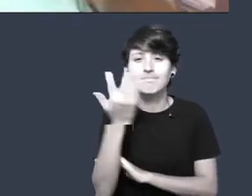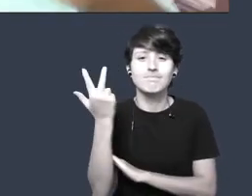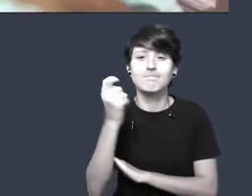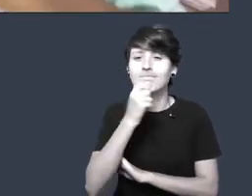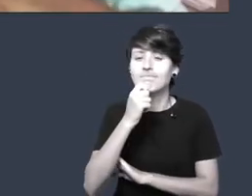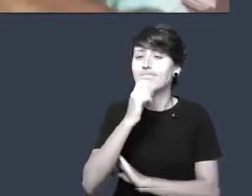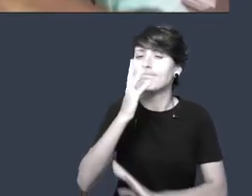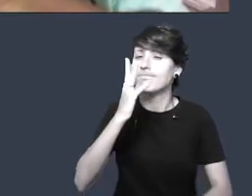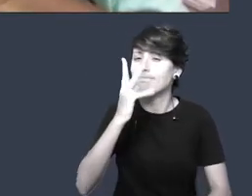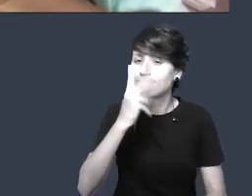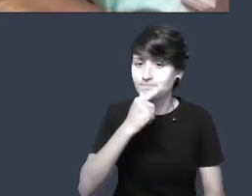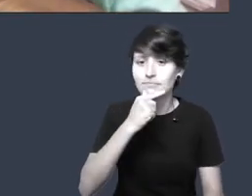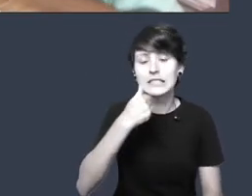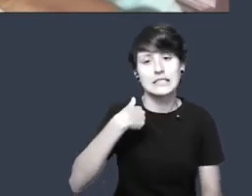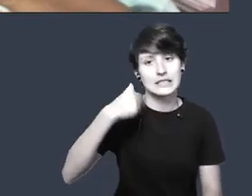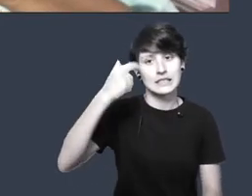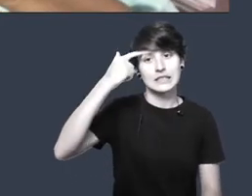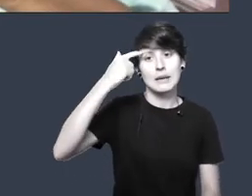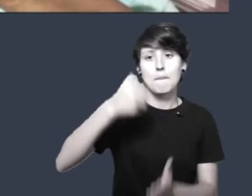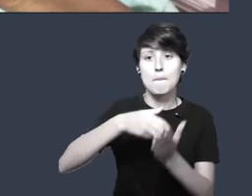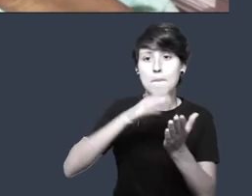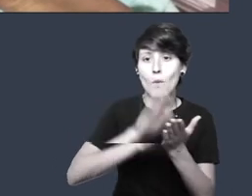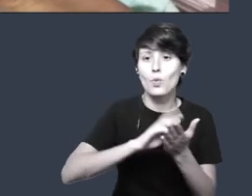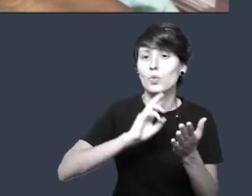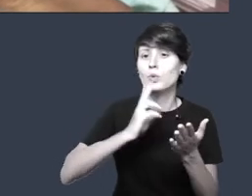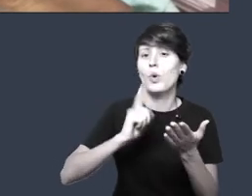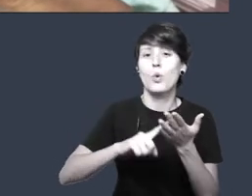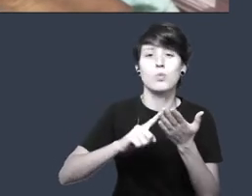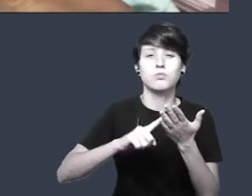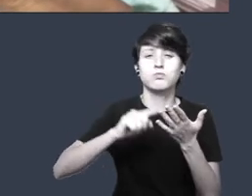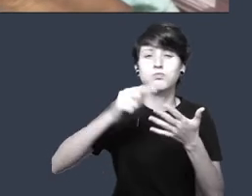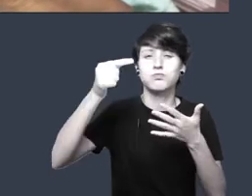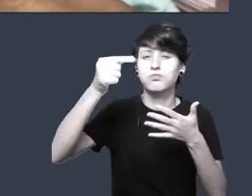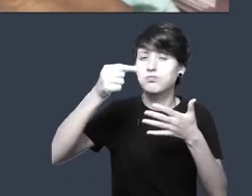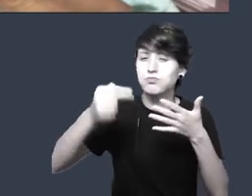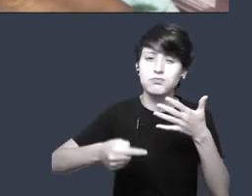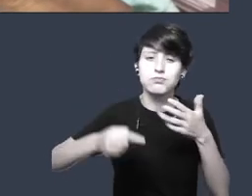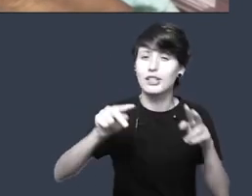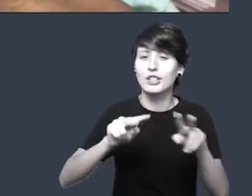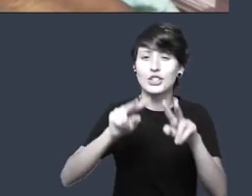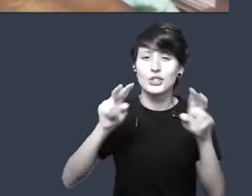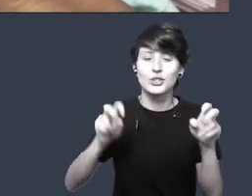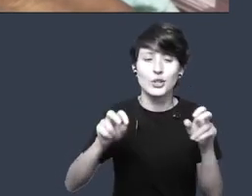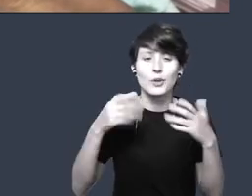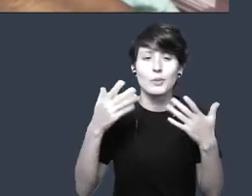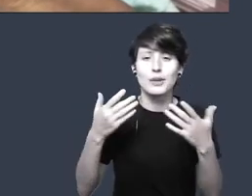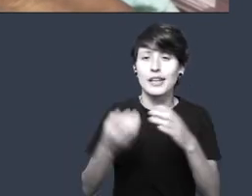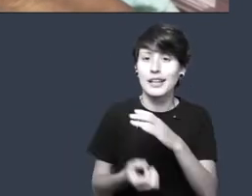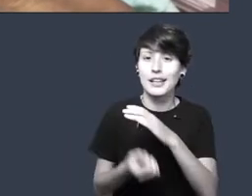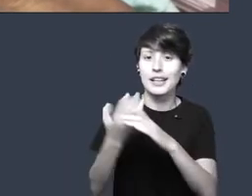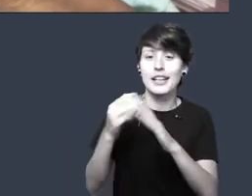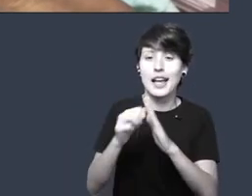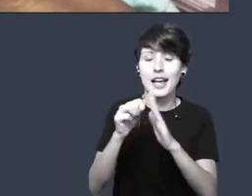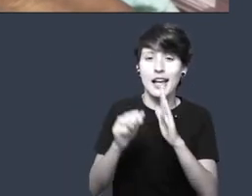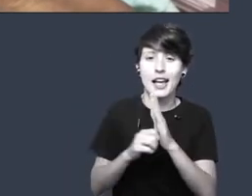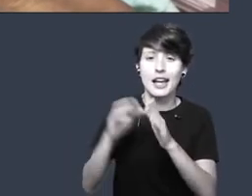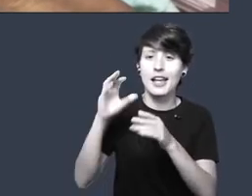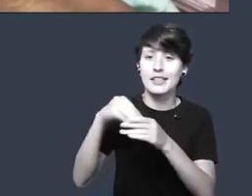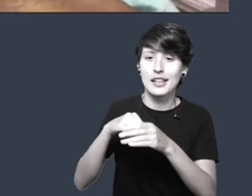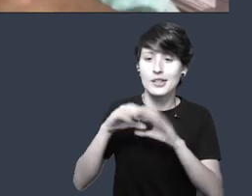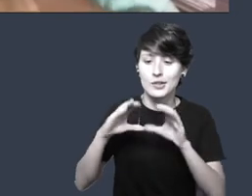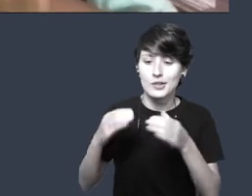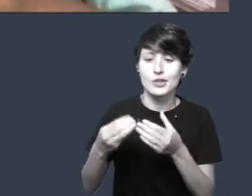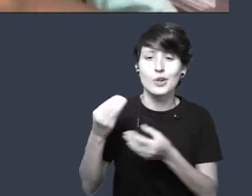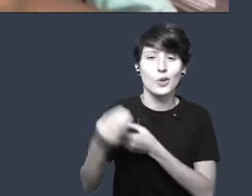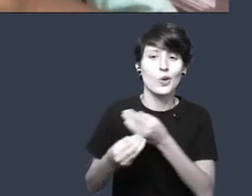devagar, né? E multas e implicações sobre tudo, sobre a criação desses algoritmos, dessas implicações, e como é que